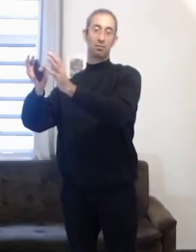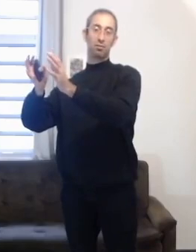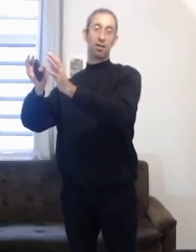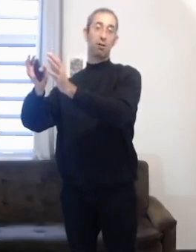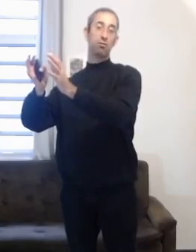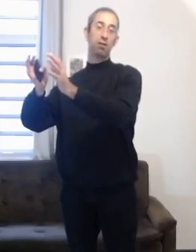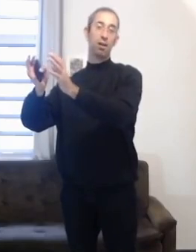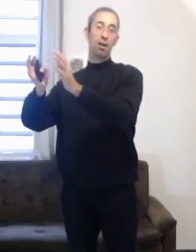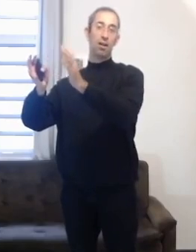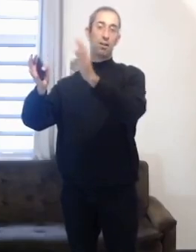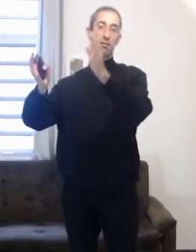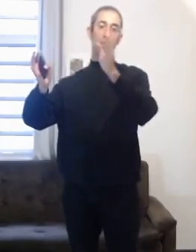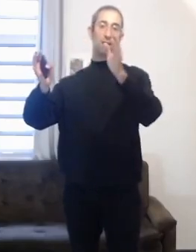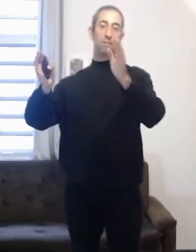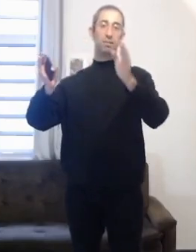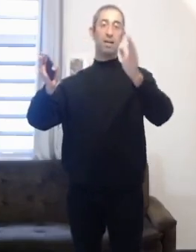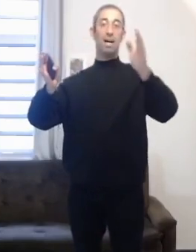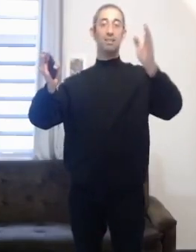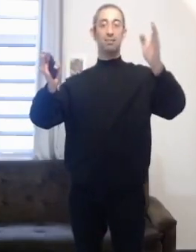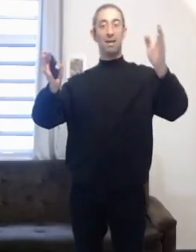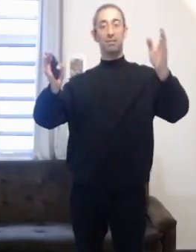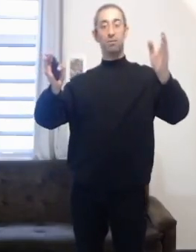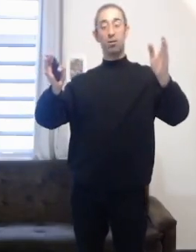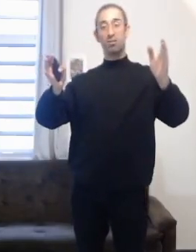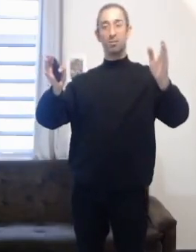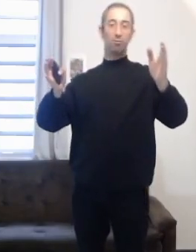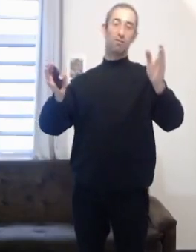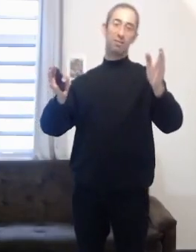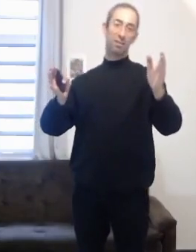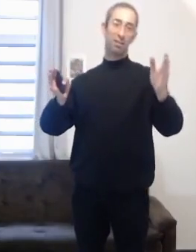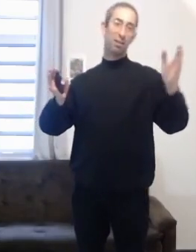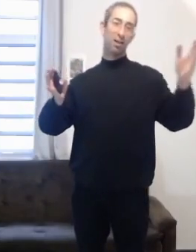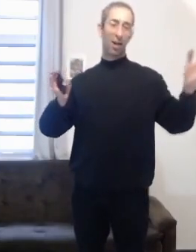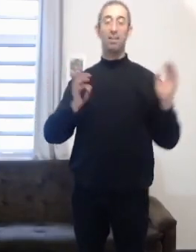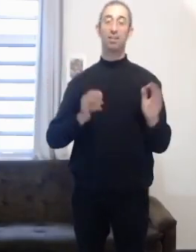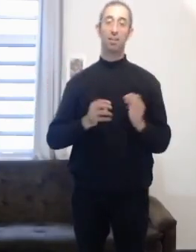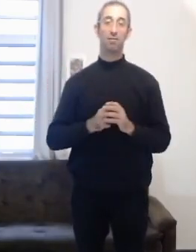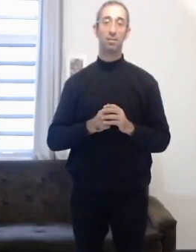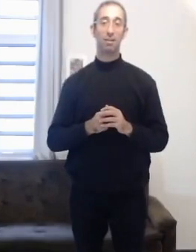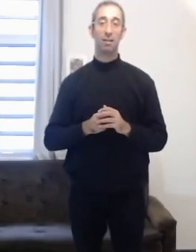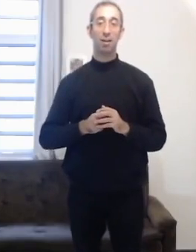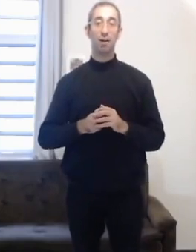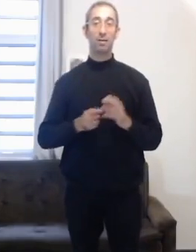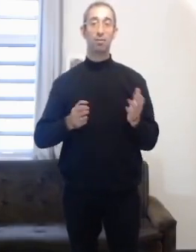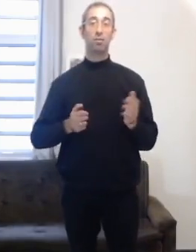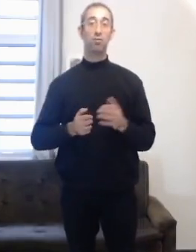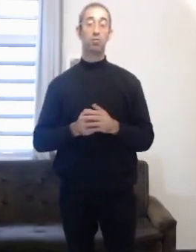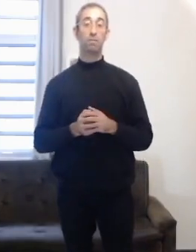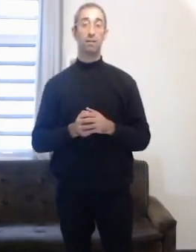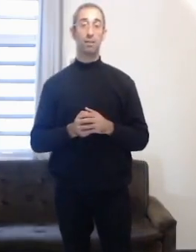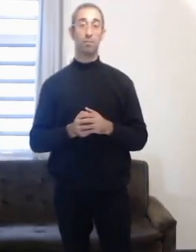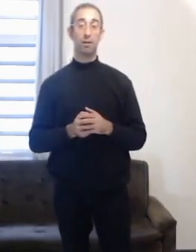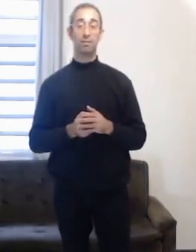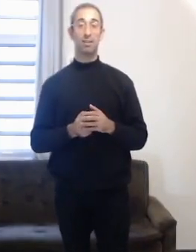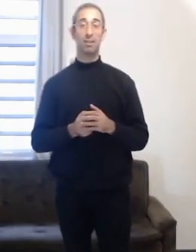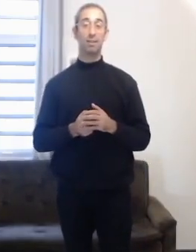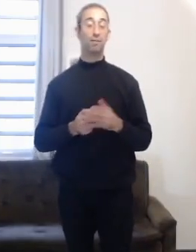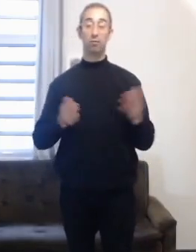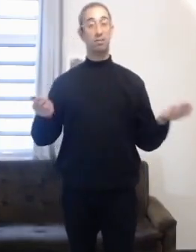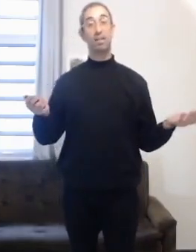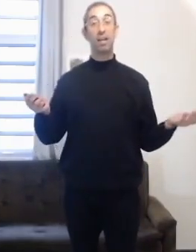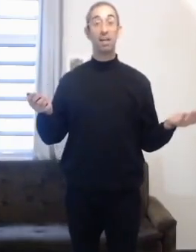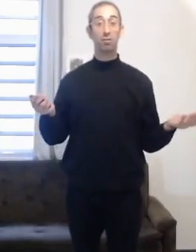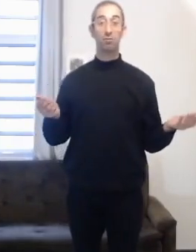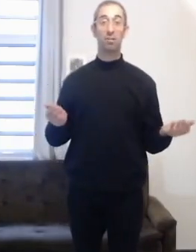que é a classe social, tem as intermediárias, as mais próximas do AVC, até chegar no AVC. Mas tem outras coisas, por exemplo, pode ser